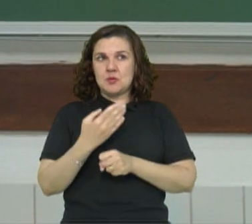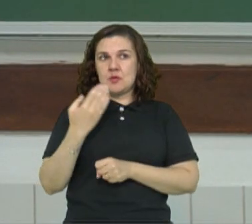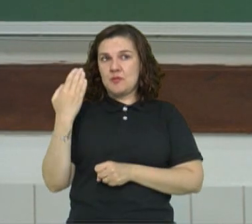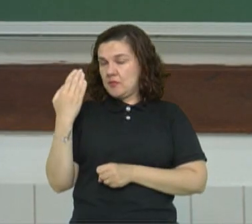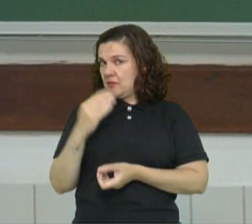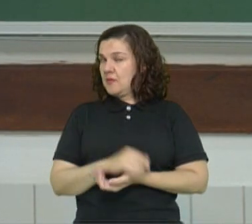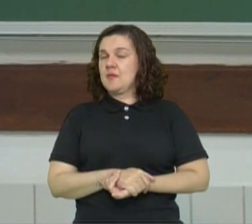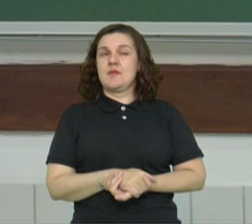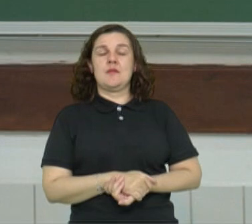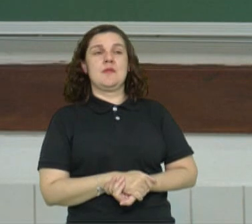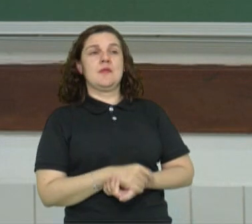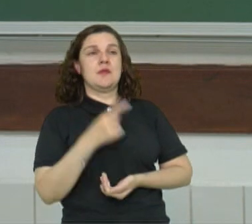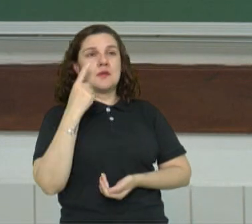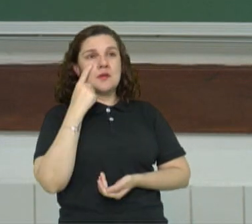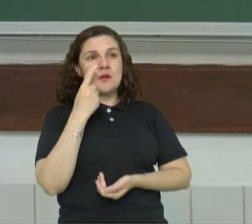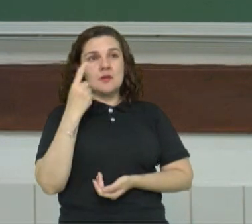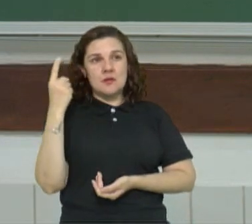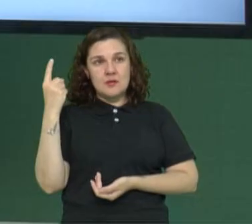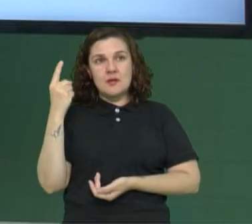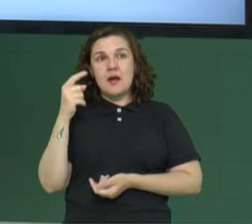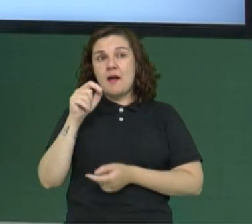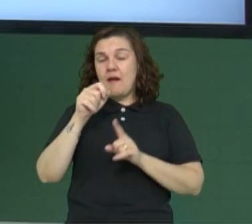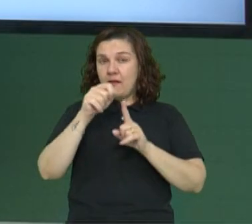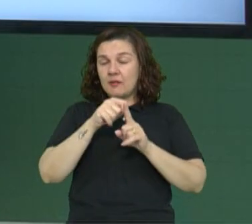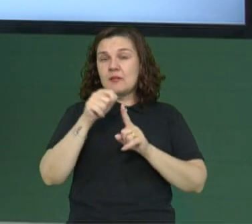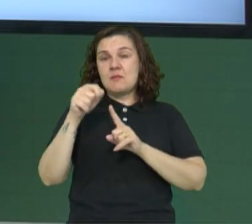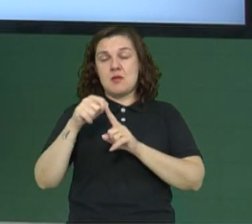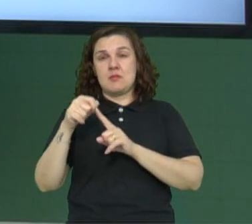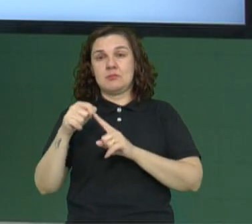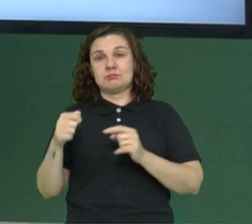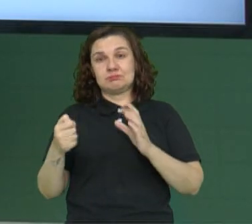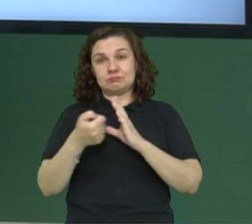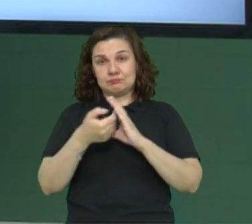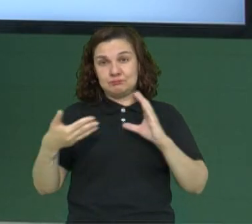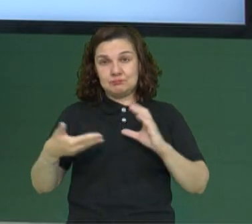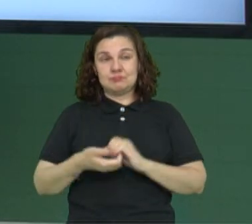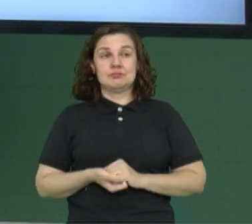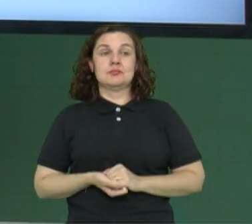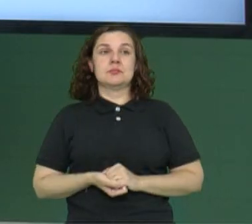vocês podem observar que cada um tem uma característica.